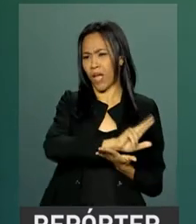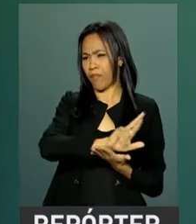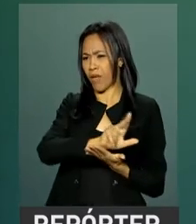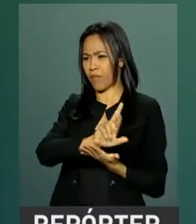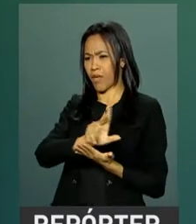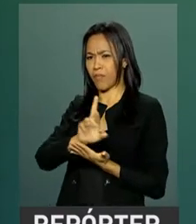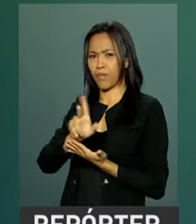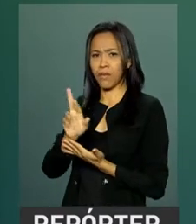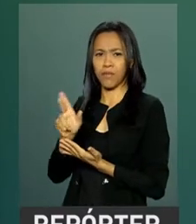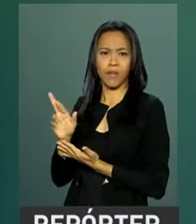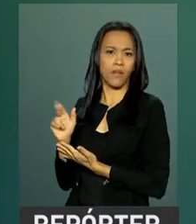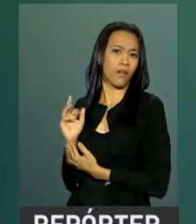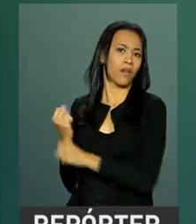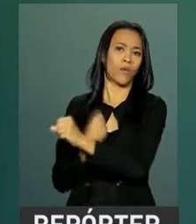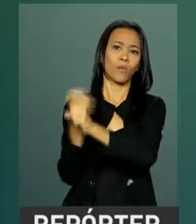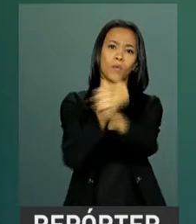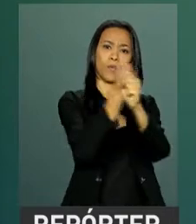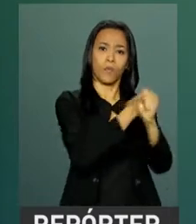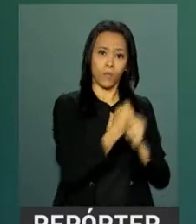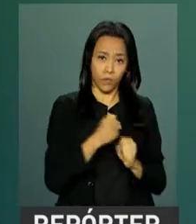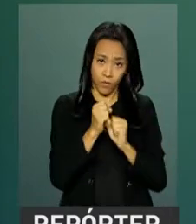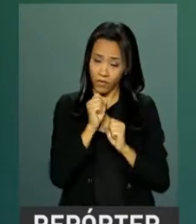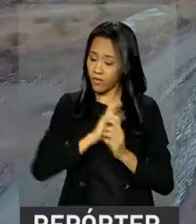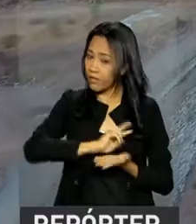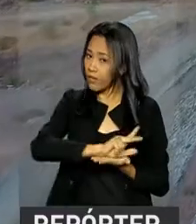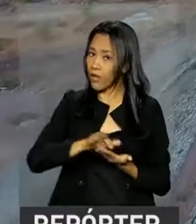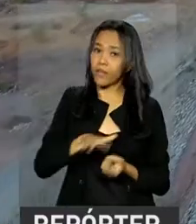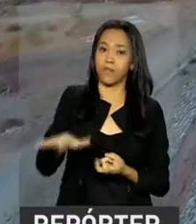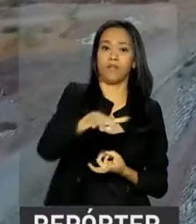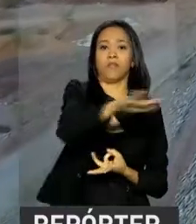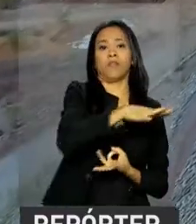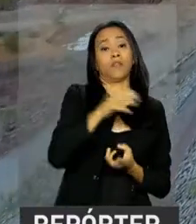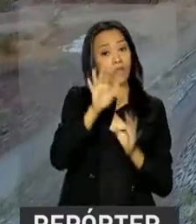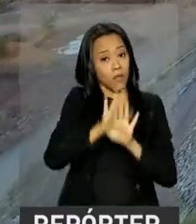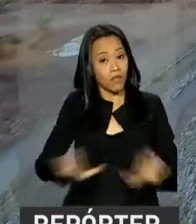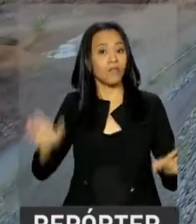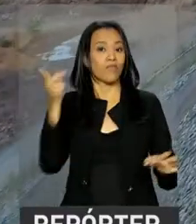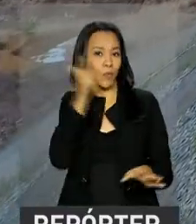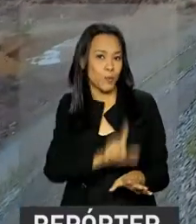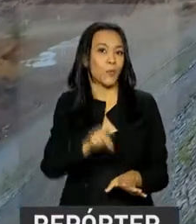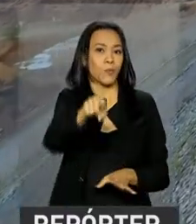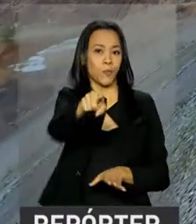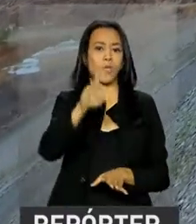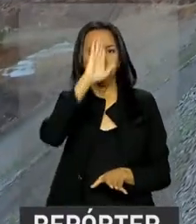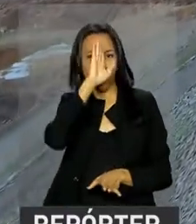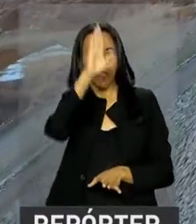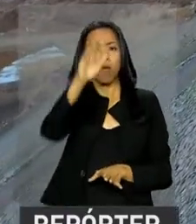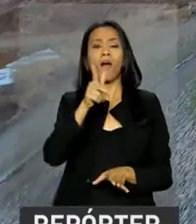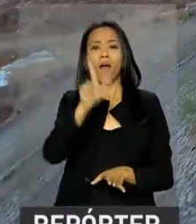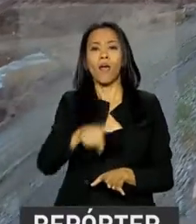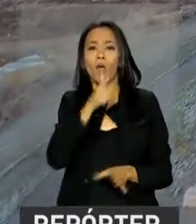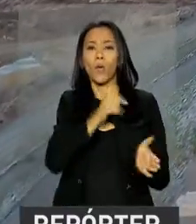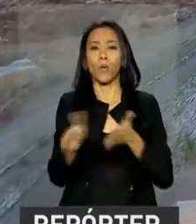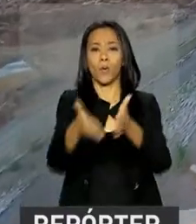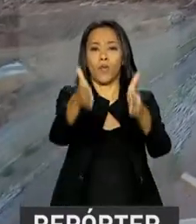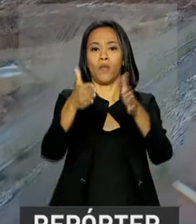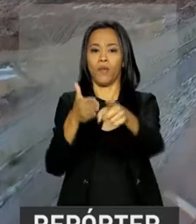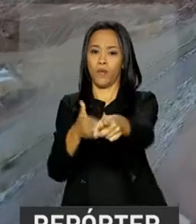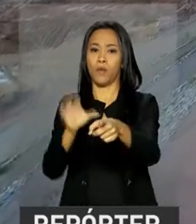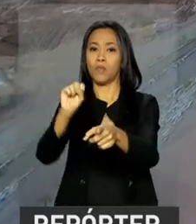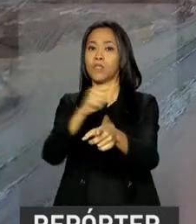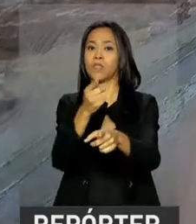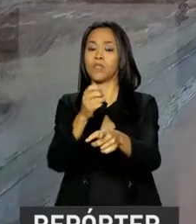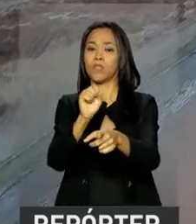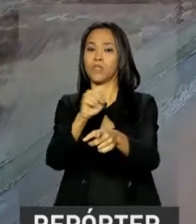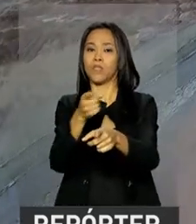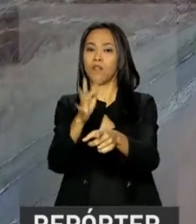amplo de obras em todas as áreas. E assim foi feito. Entre as prioridades, a transposição do Rio São Francisco, uma